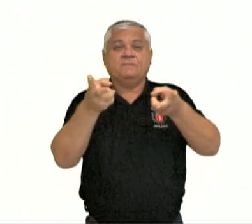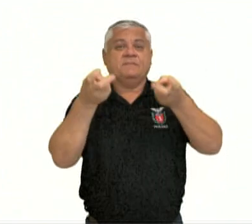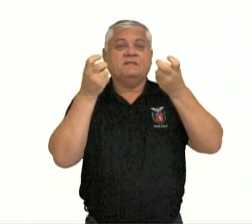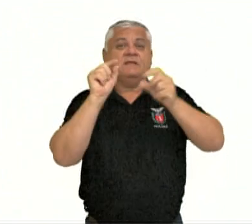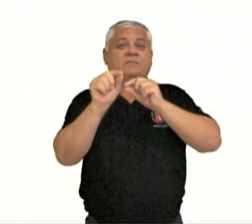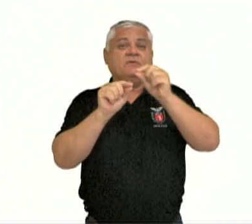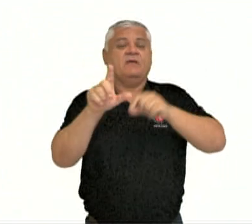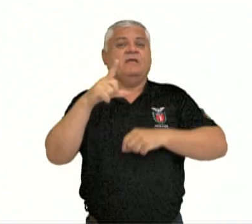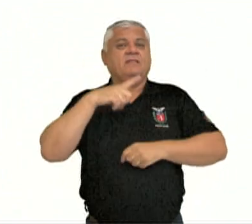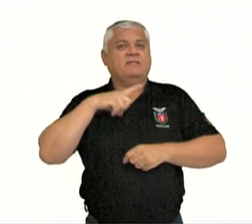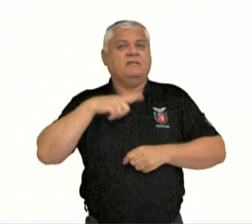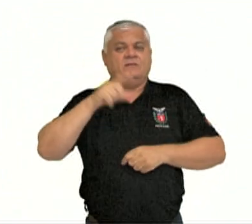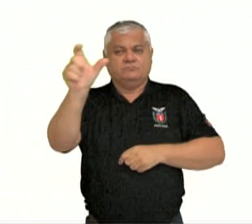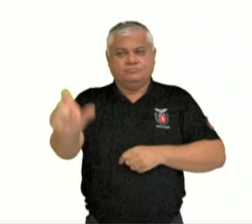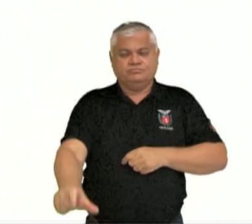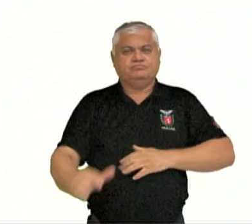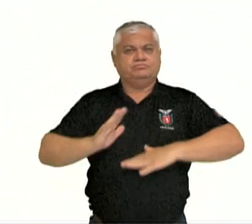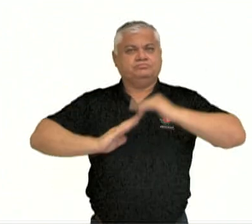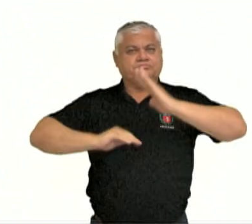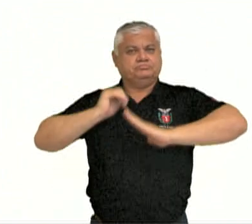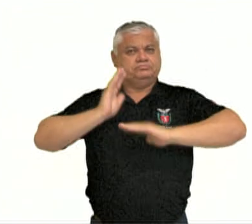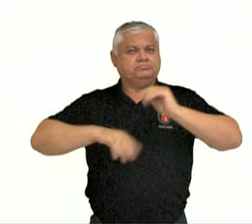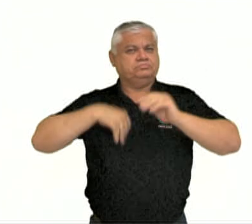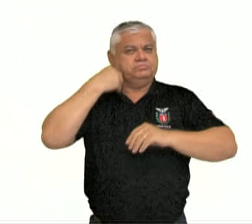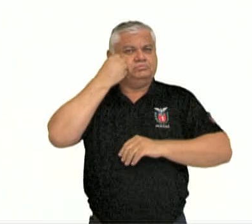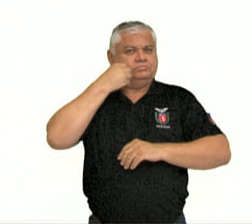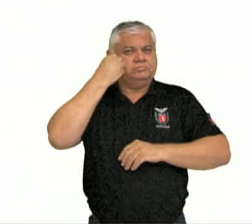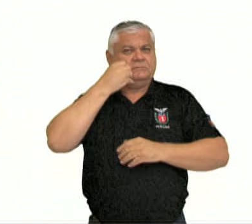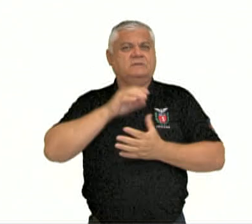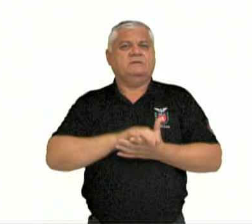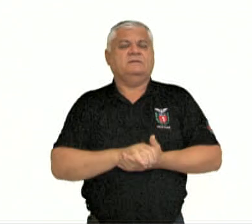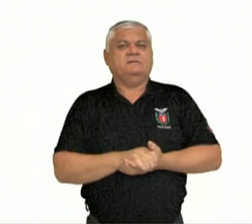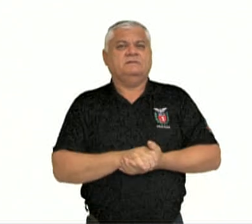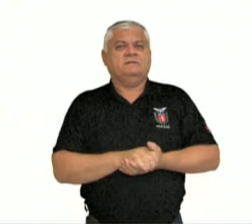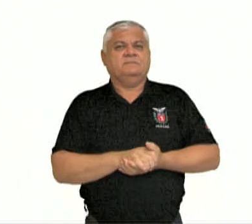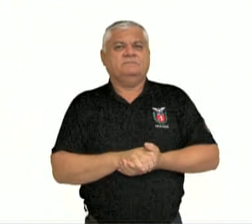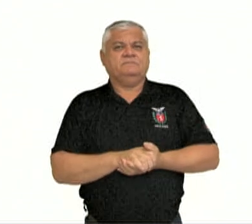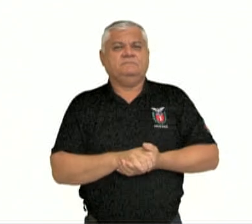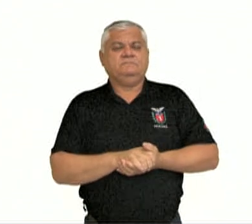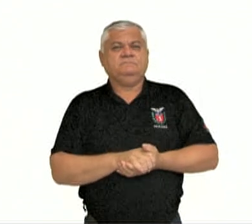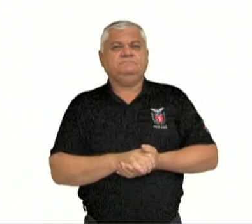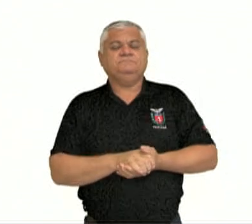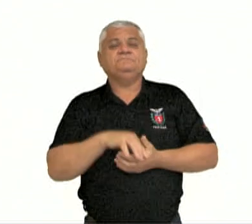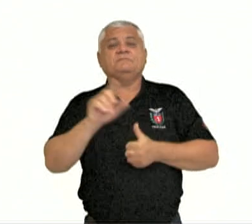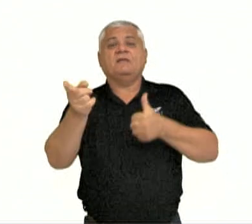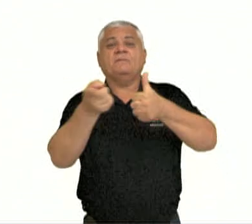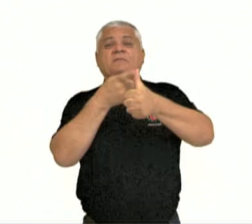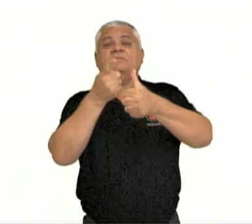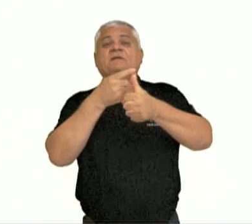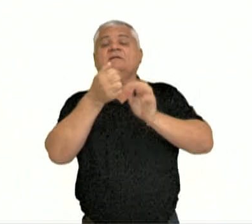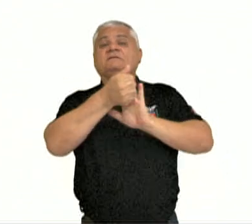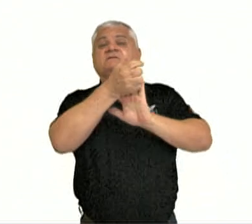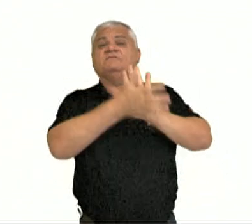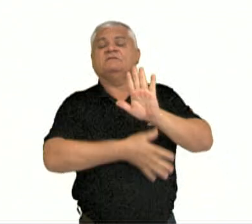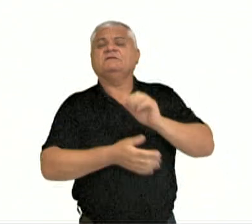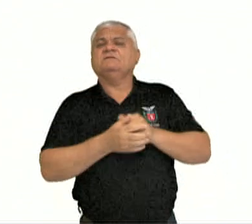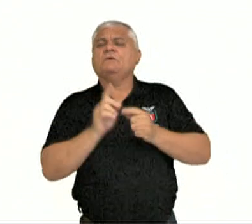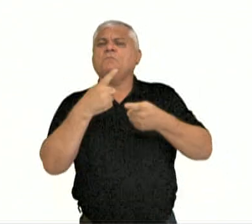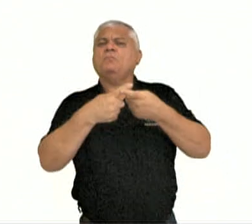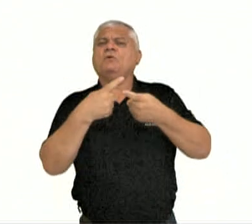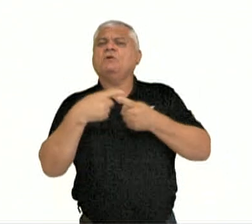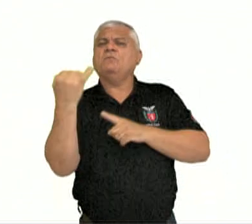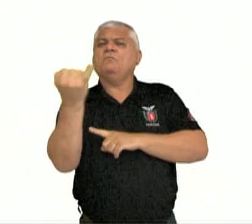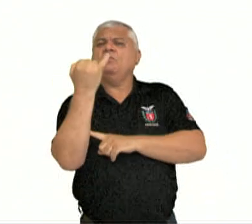trata de um especialista no assunto. Vamos então para a primeira atividade? Por que é importante